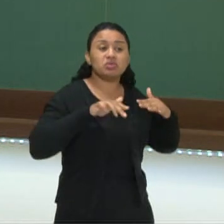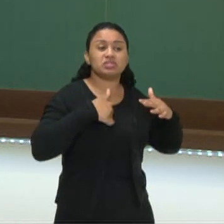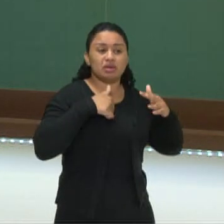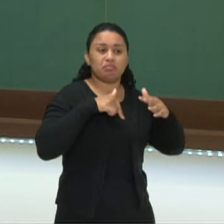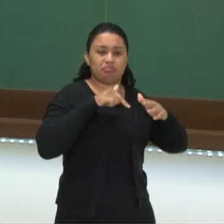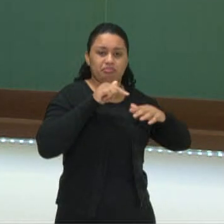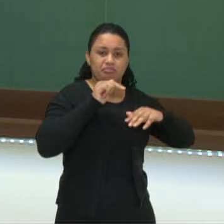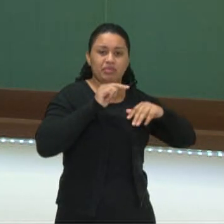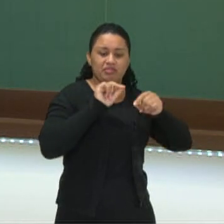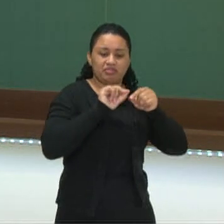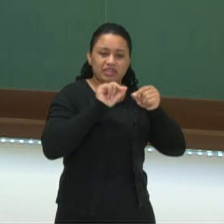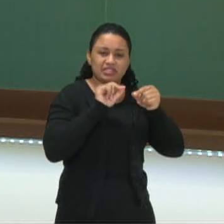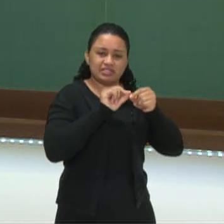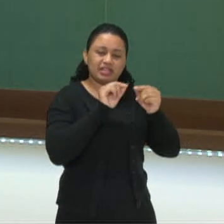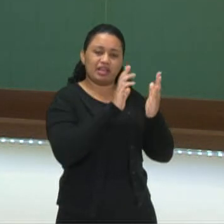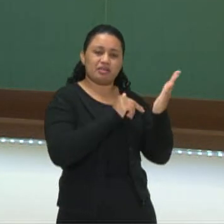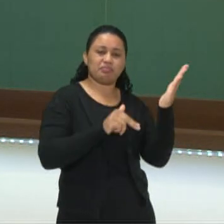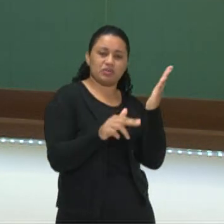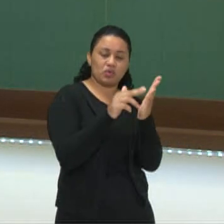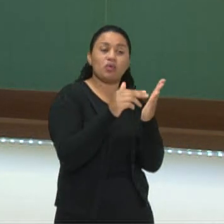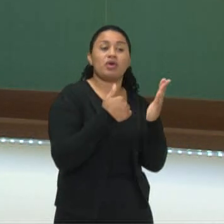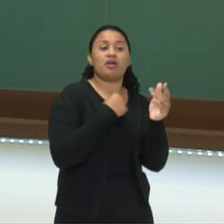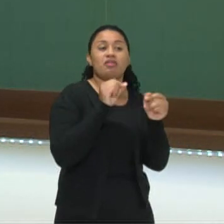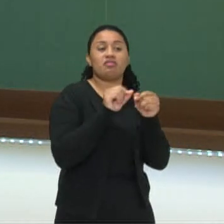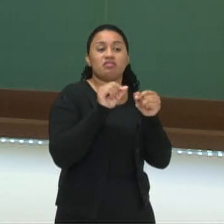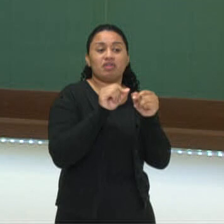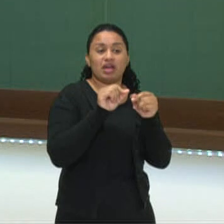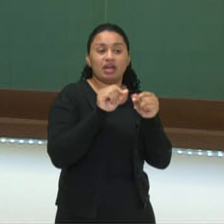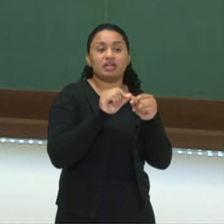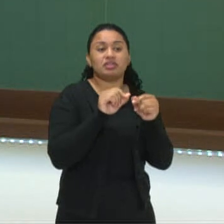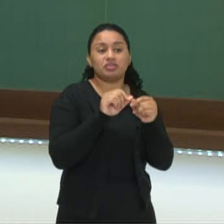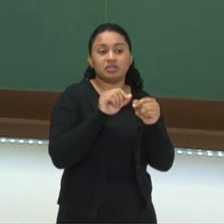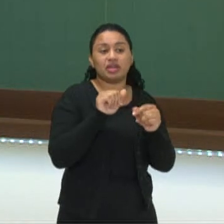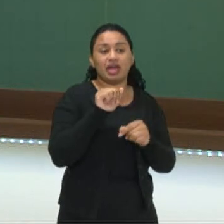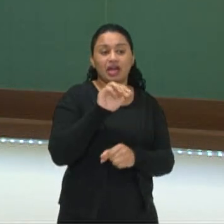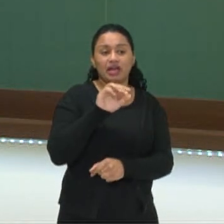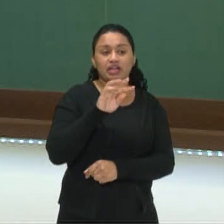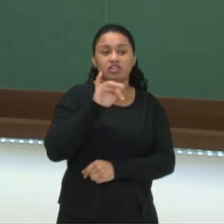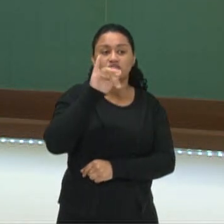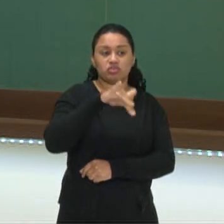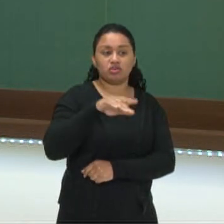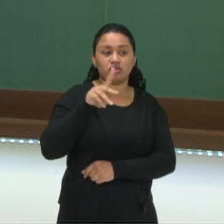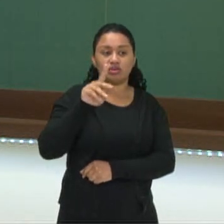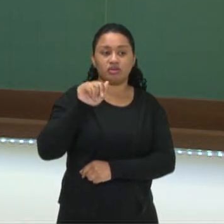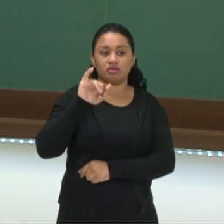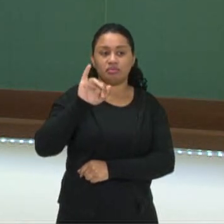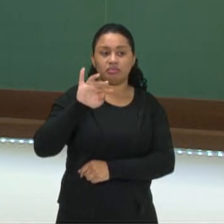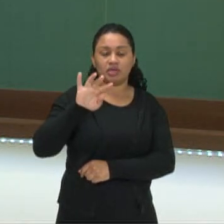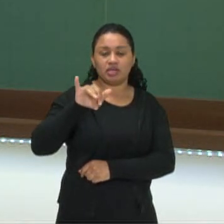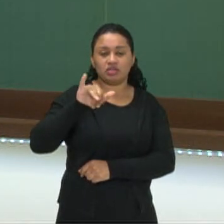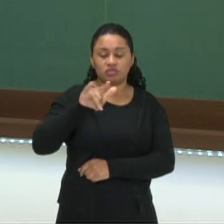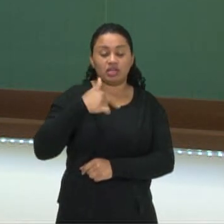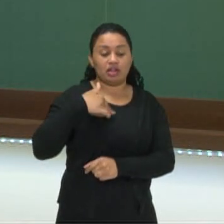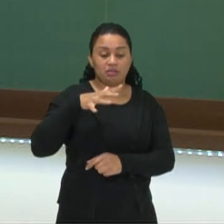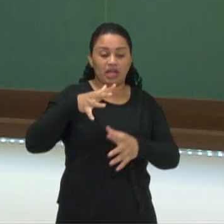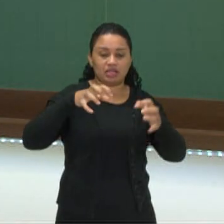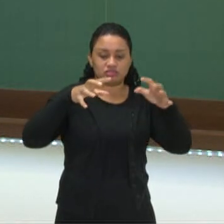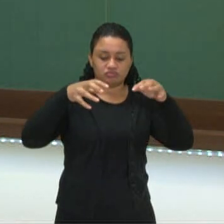instrumento, parte dessa pintura. Ele faz a chamada action paint, ou seja, ele pega a tinta ainda num